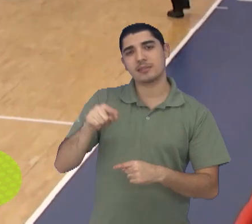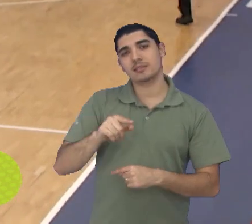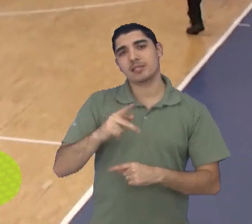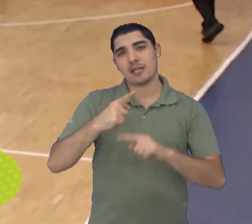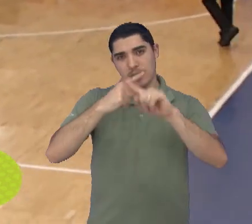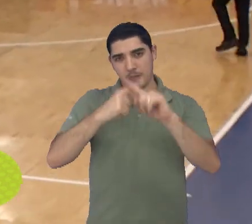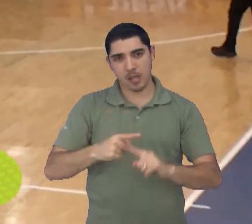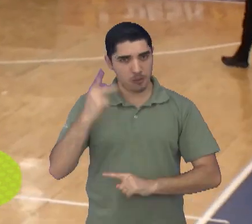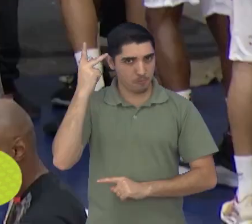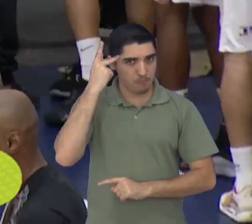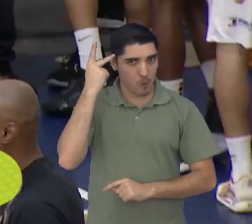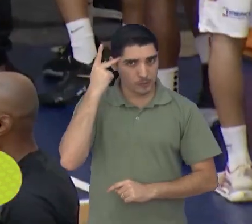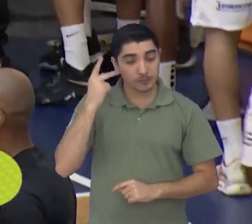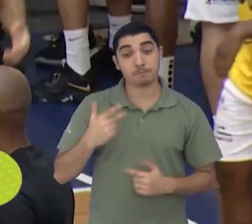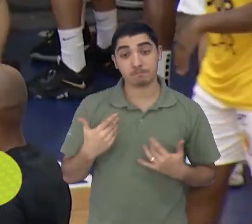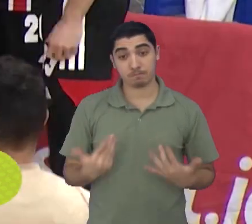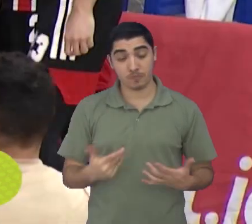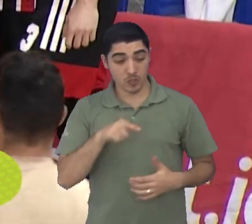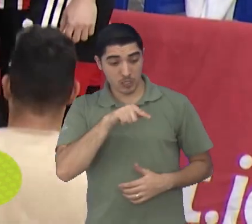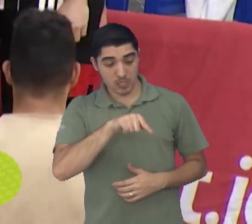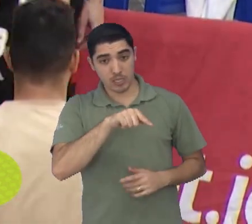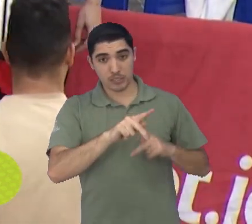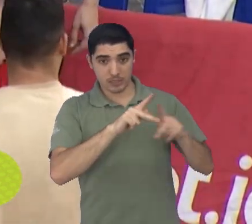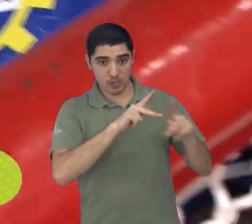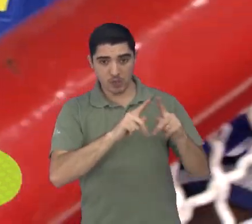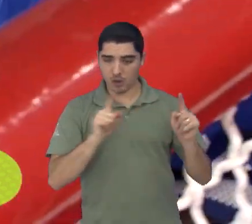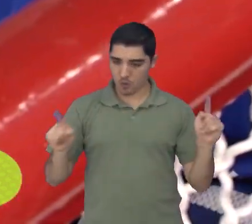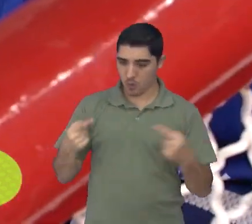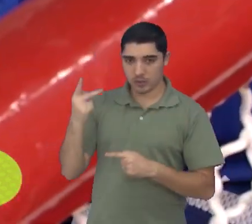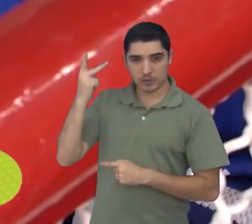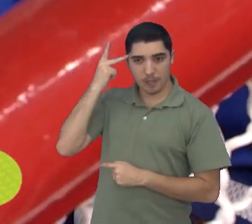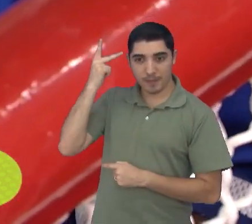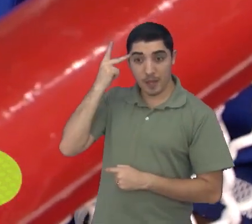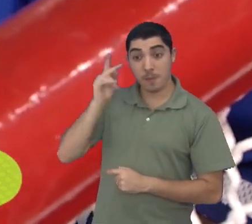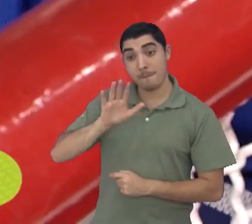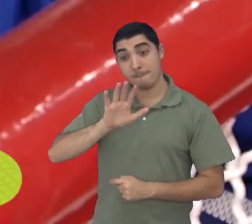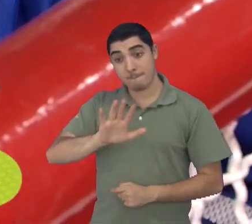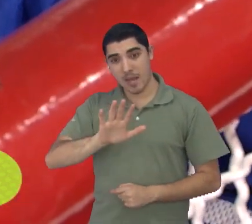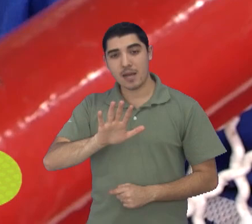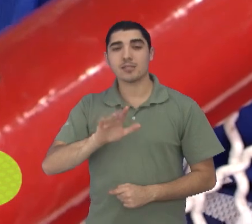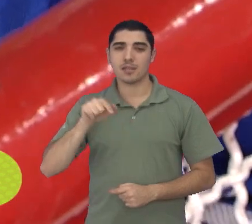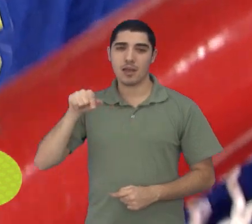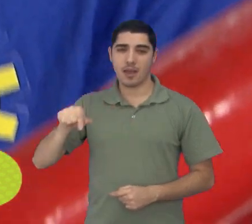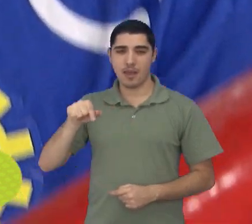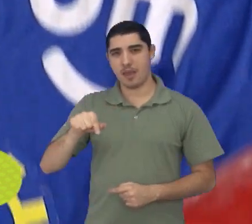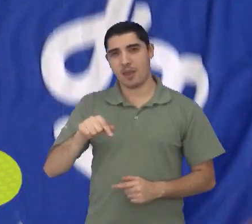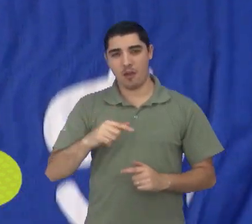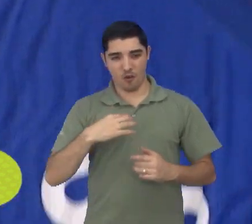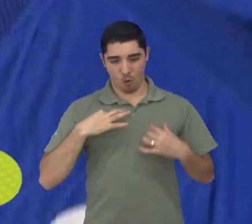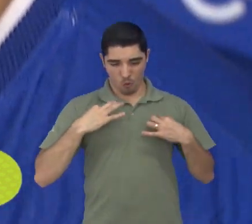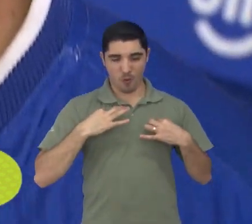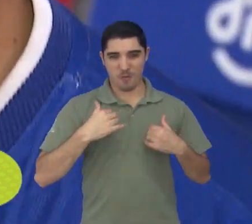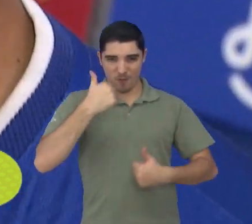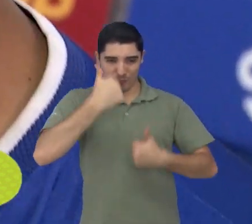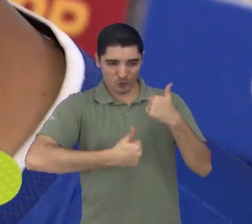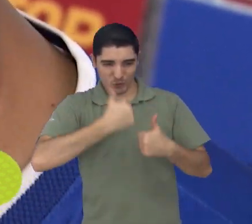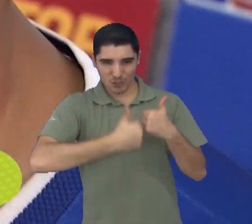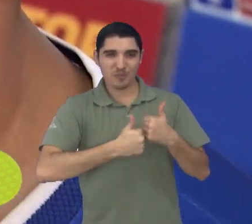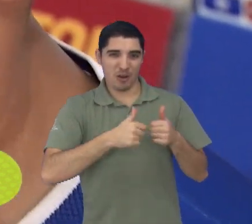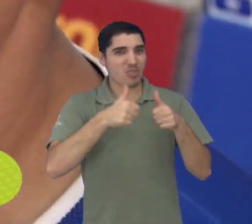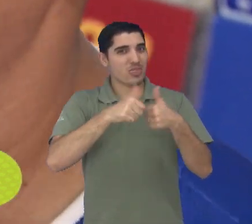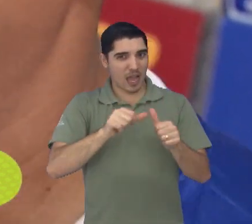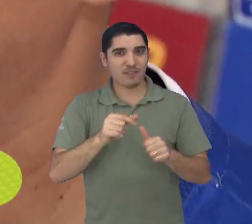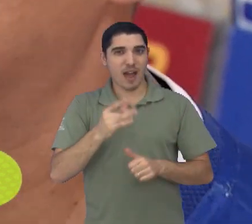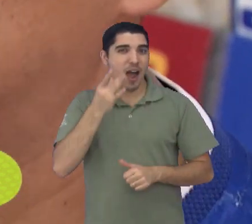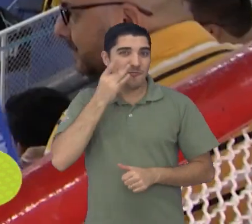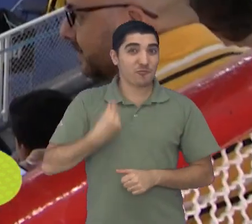Campeonato Paulista de Basquete, entre São José e São Paulo. Mas é claro que a camisa da Águia do futebol estava presente nas